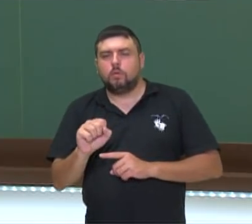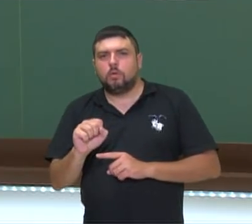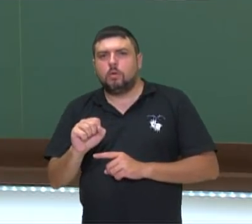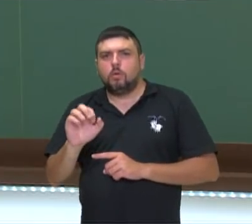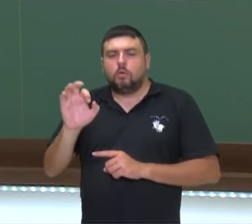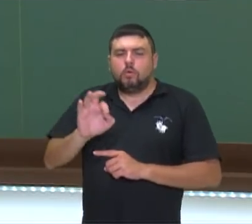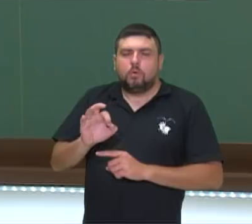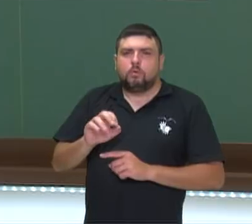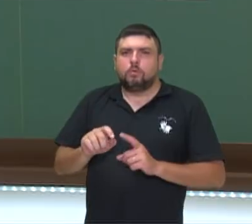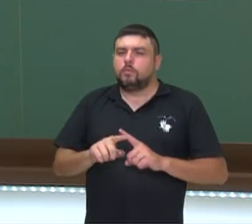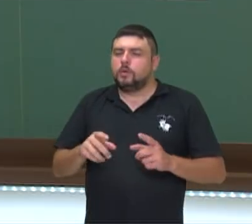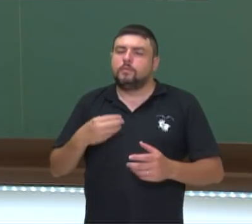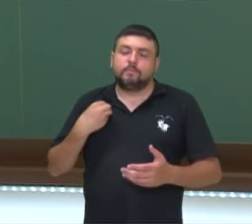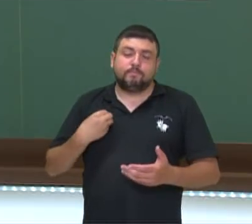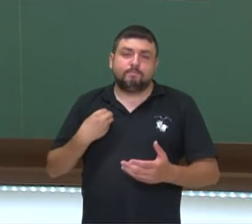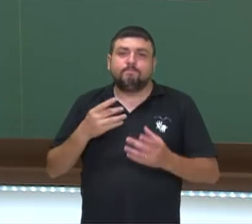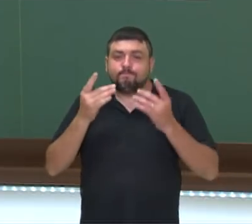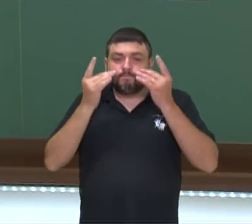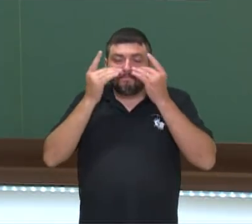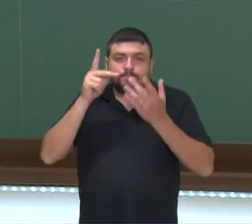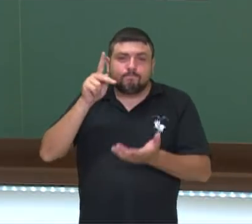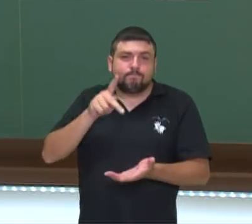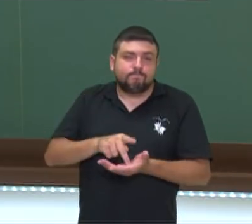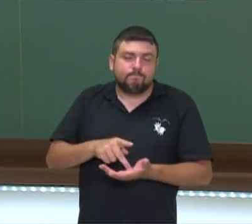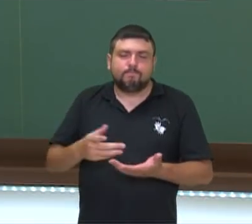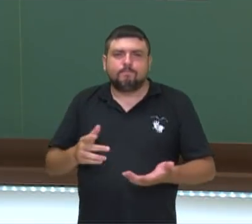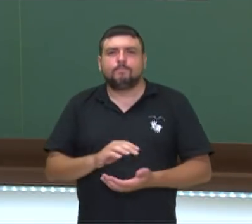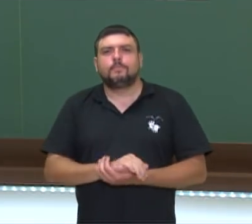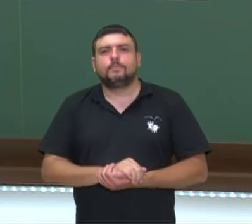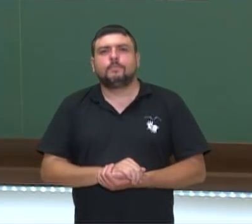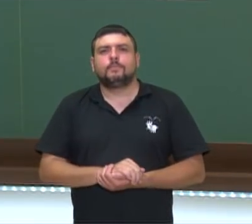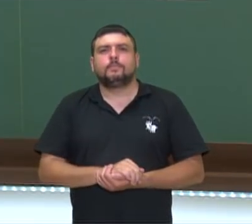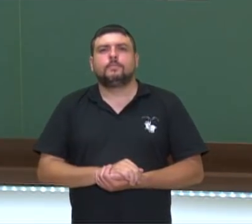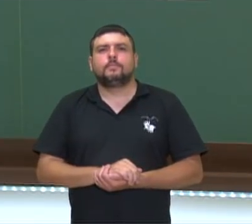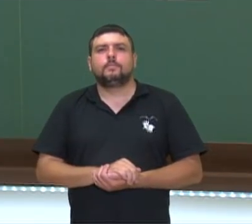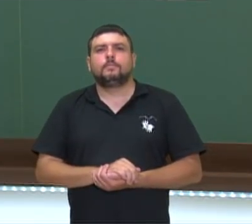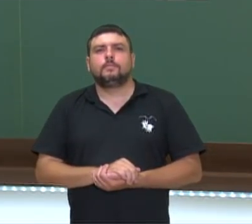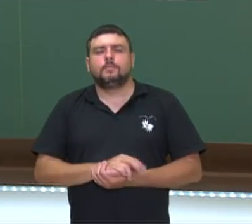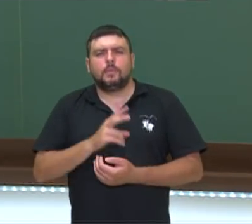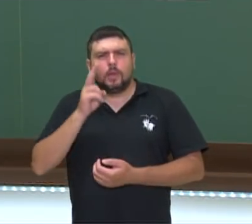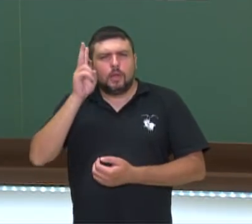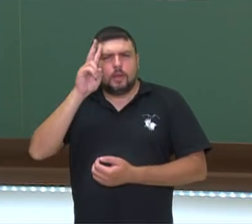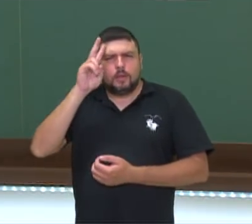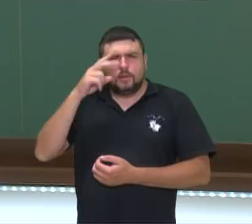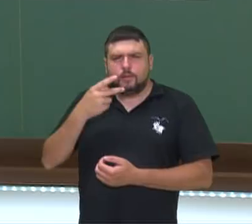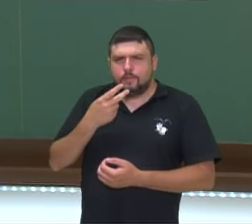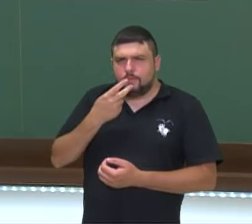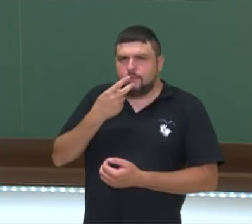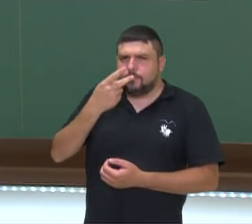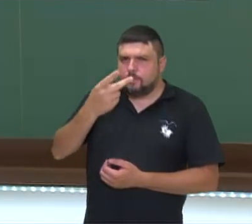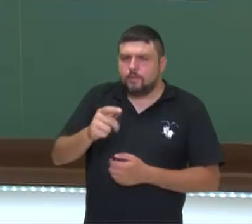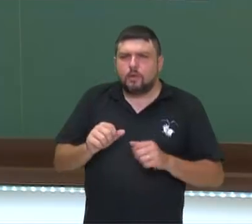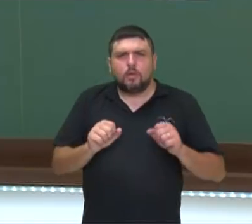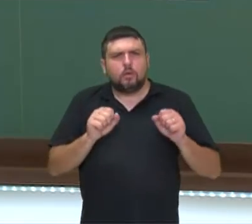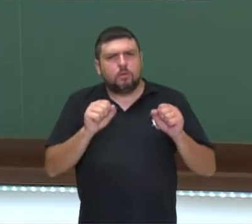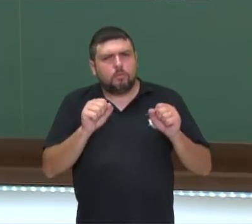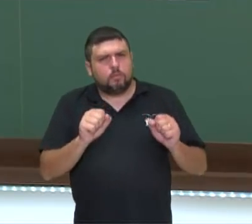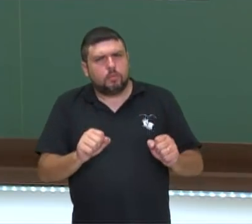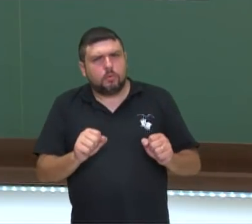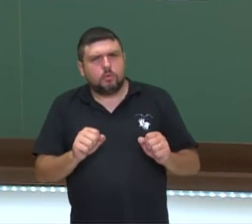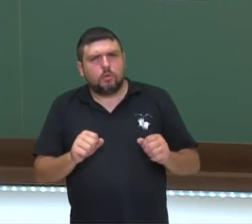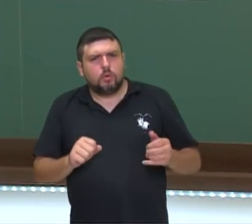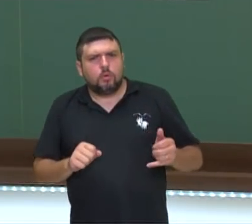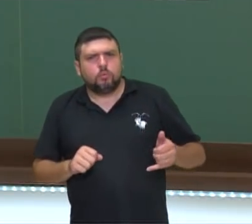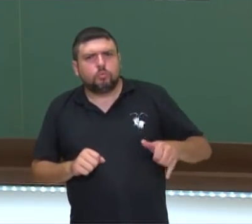na vida real, sim, e esse é um caso da vida real. Lembra lá que eu falei da questão que pode ser usado tanto para